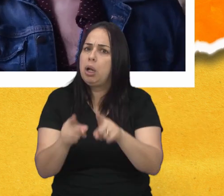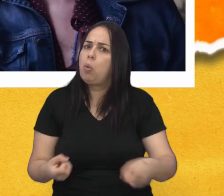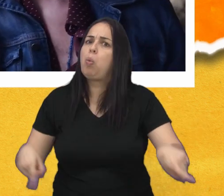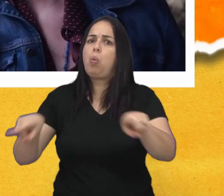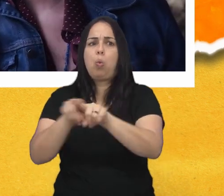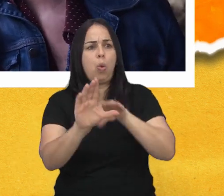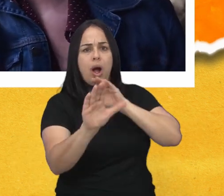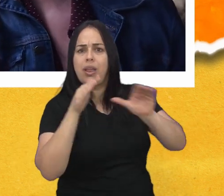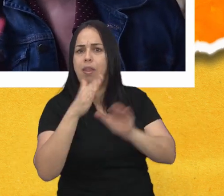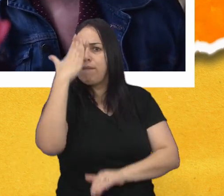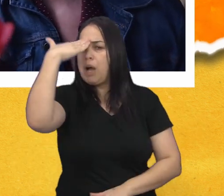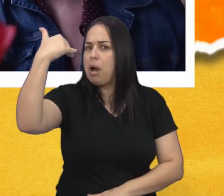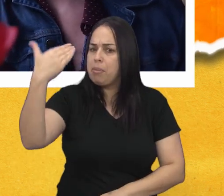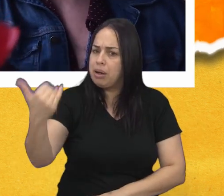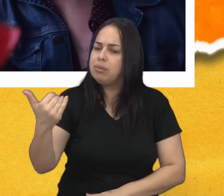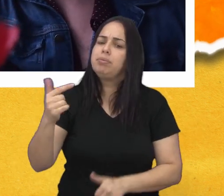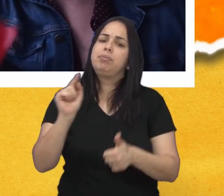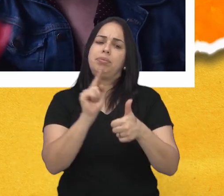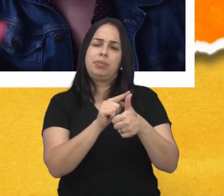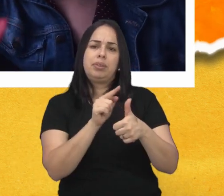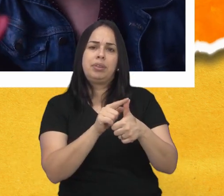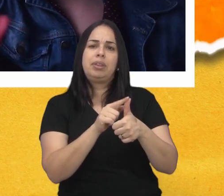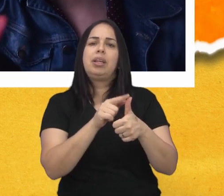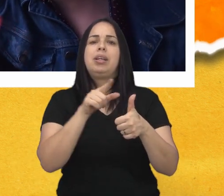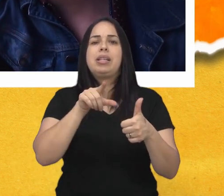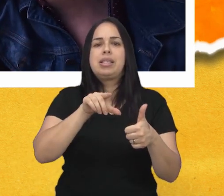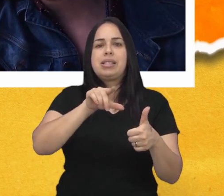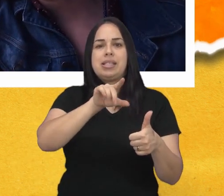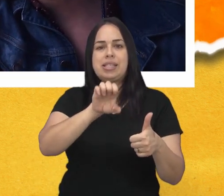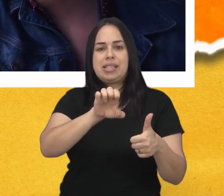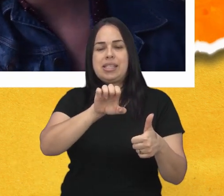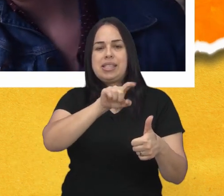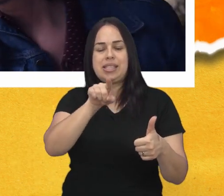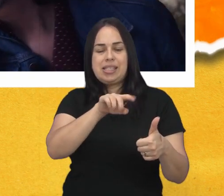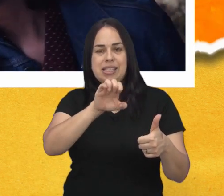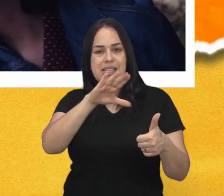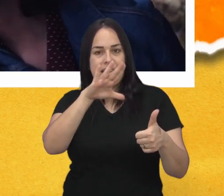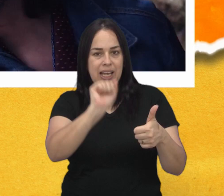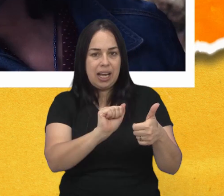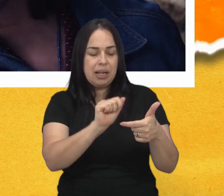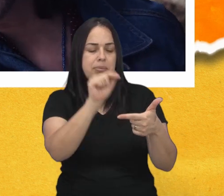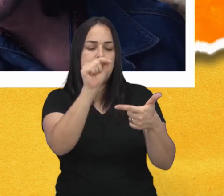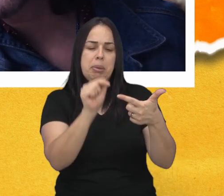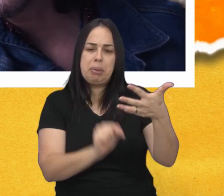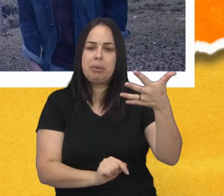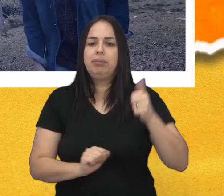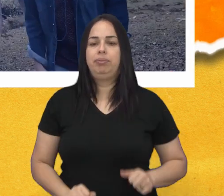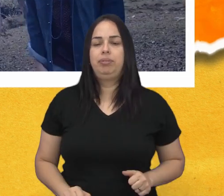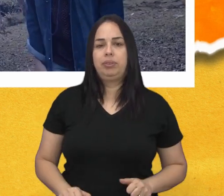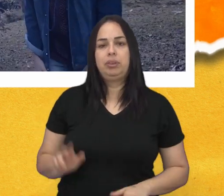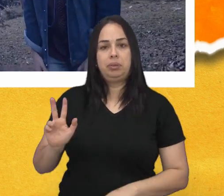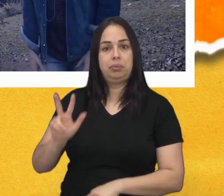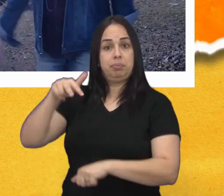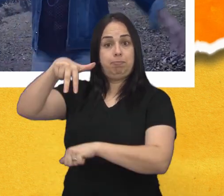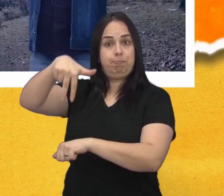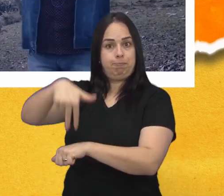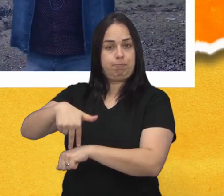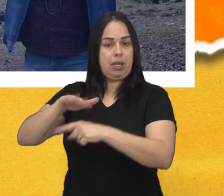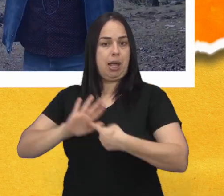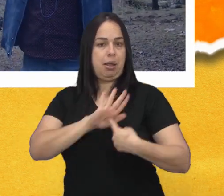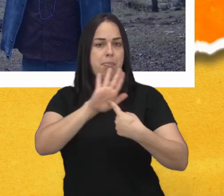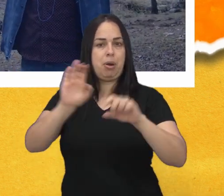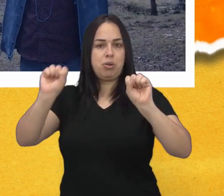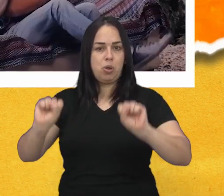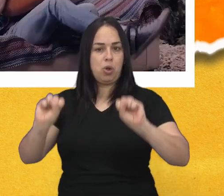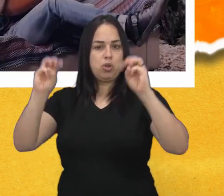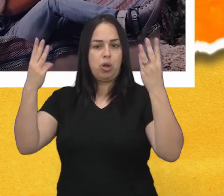grandes nomes da música brasileira, entre eles Zé Cabaleiro, Guarabira e Renato Teixeira. No palco do Vicentina, ele